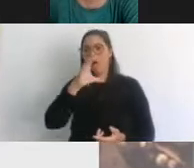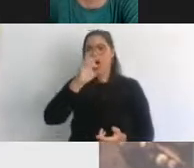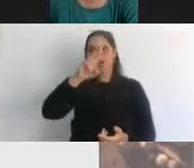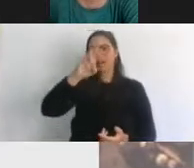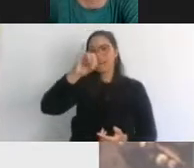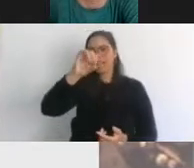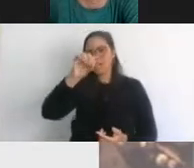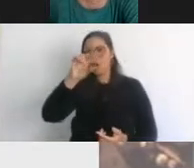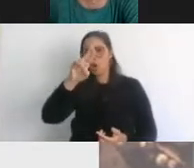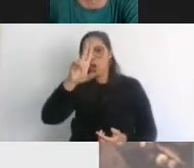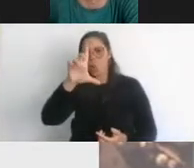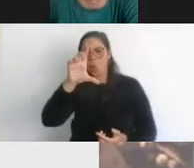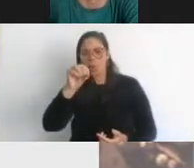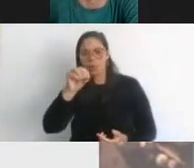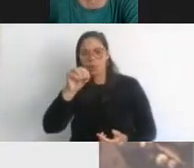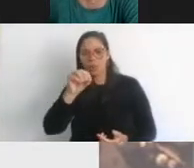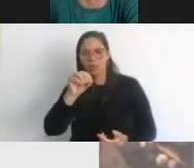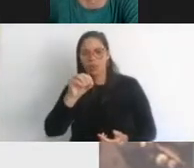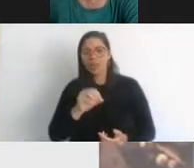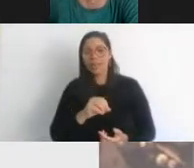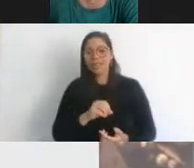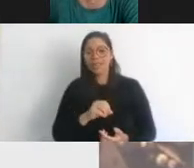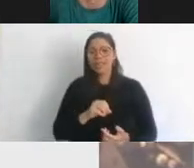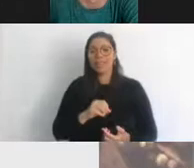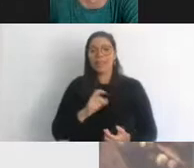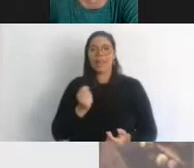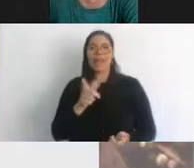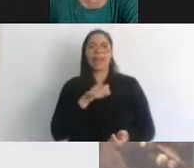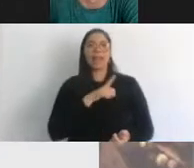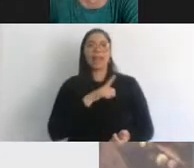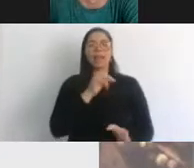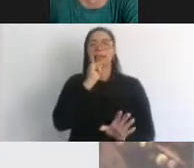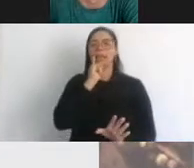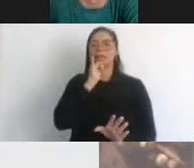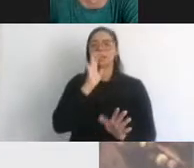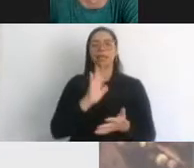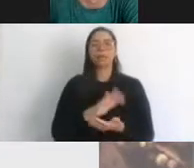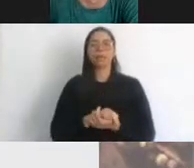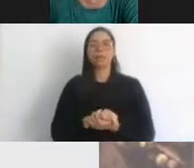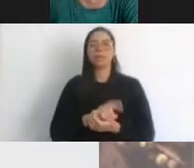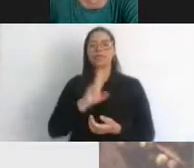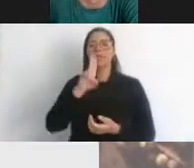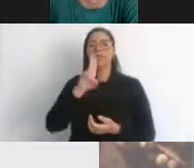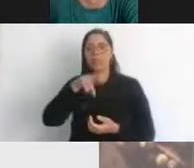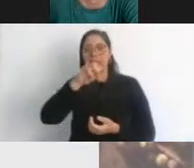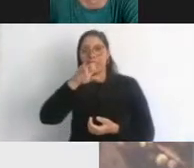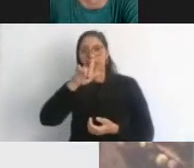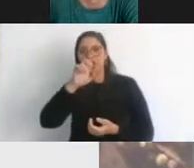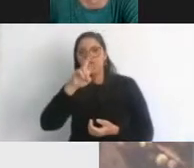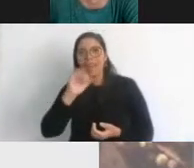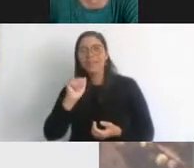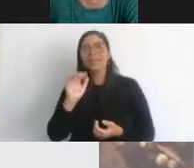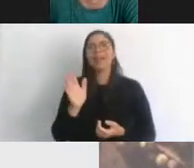uma língua Franco uma língua crioula ela tem por exemplo jan é é da Nigéria tá lá no Haiti